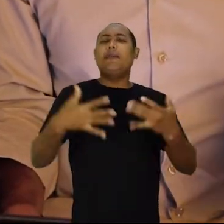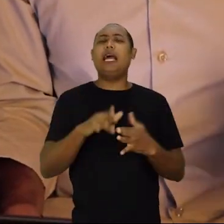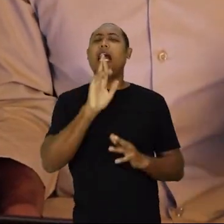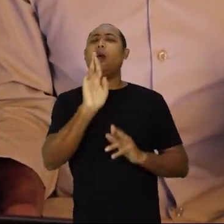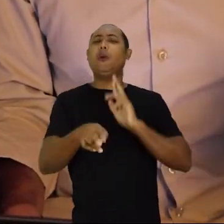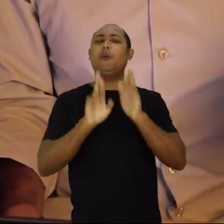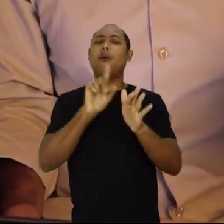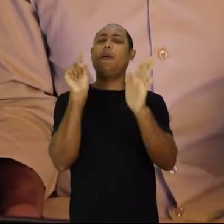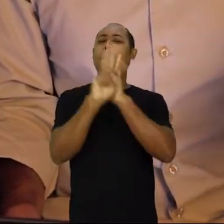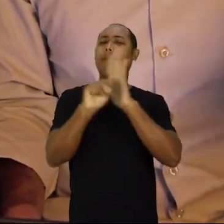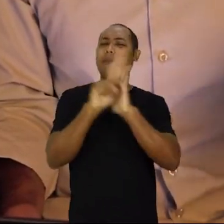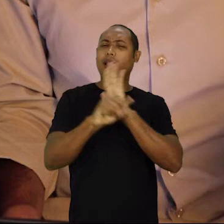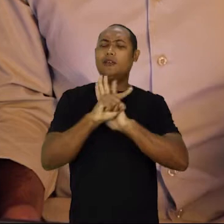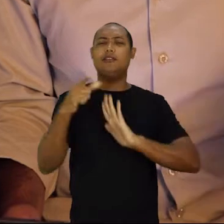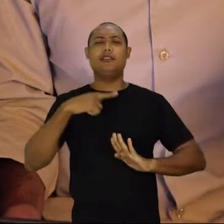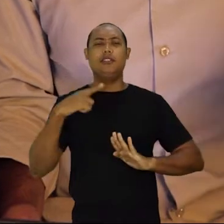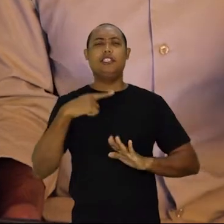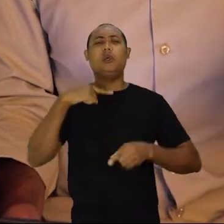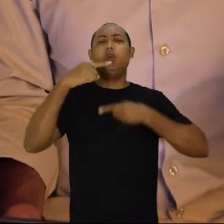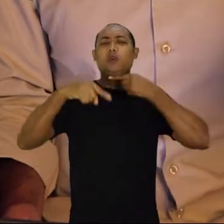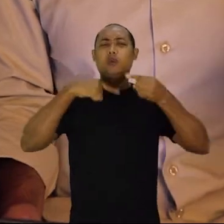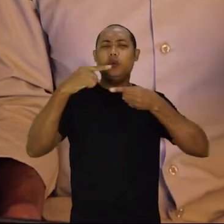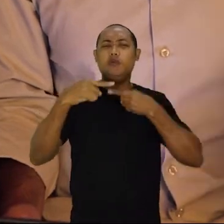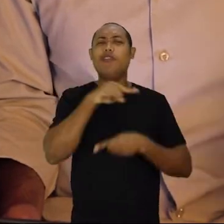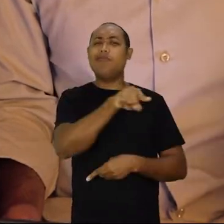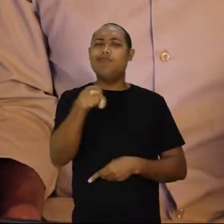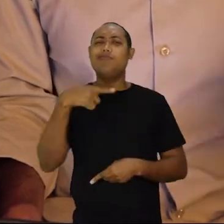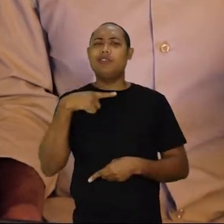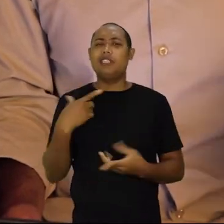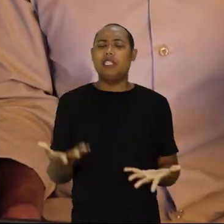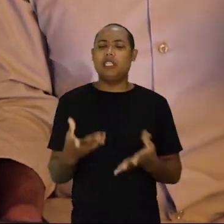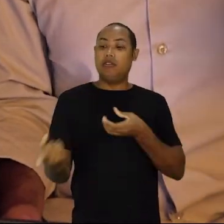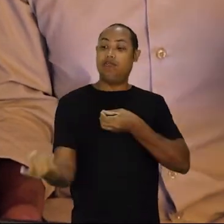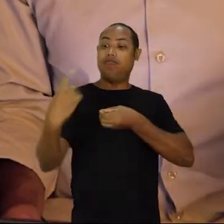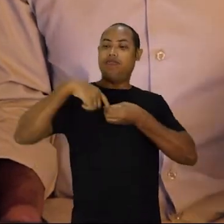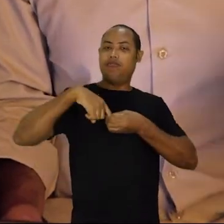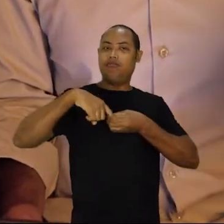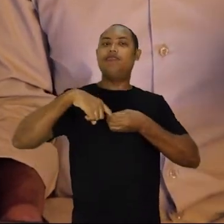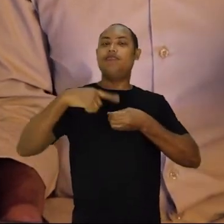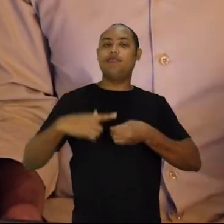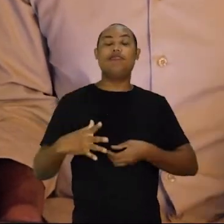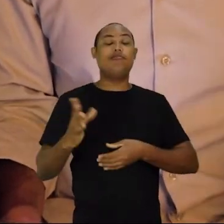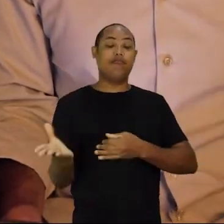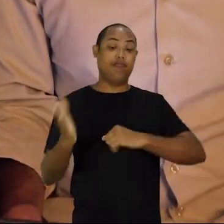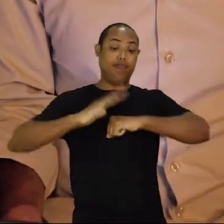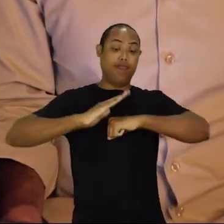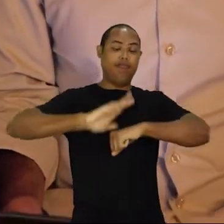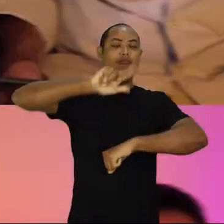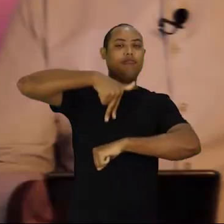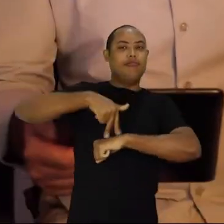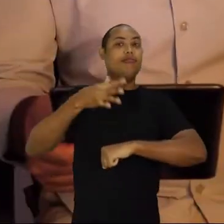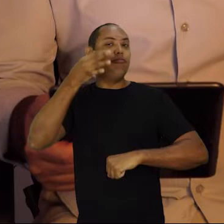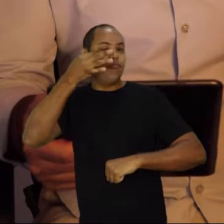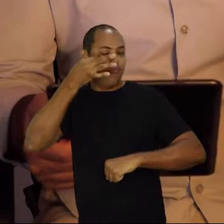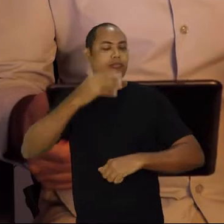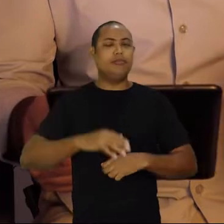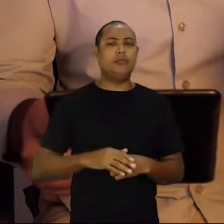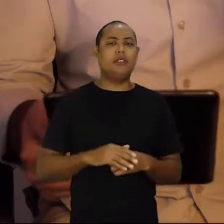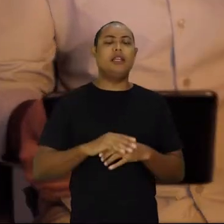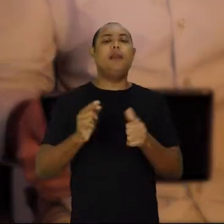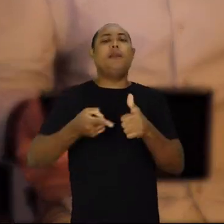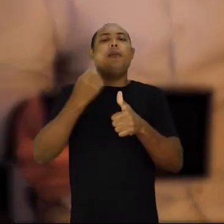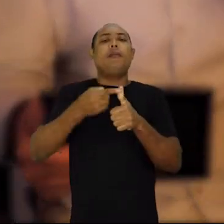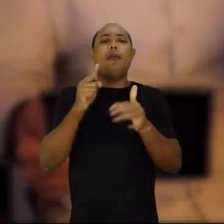estou aqui para responder algumas perguntas e tirar algumas dúvidas sobre o retorno presencial. Primeira